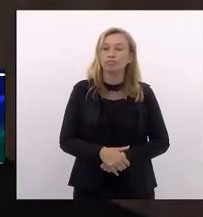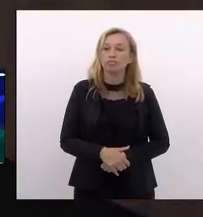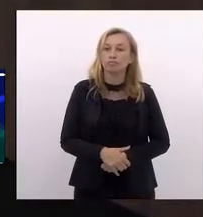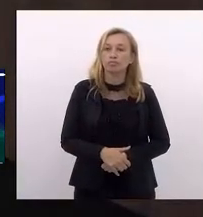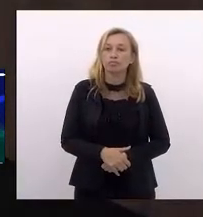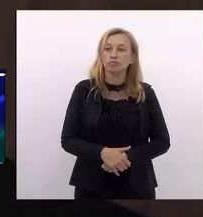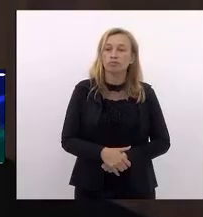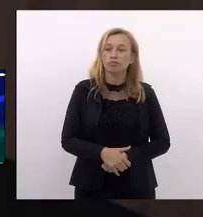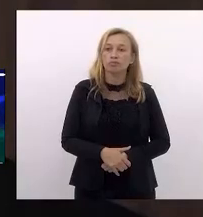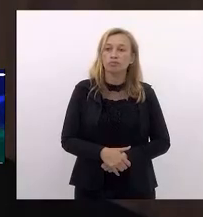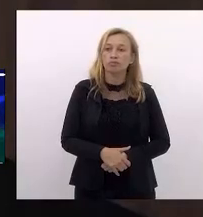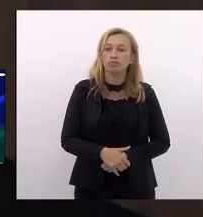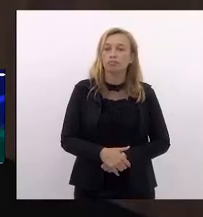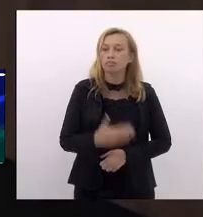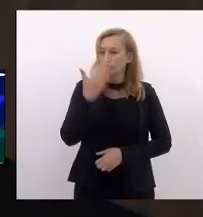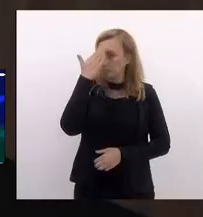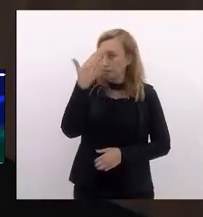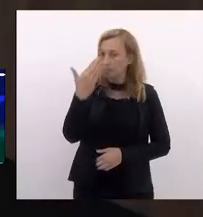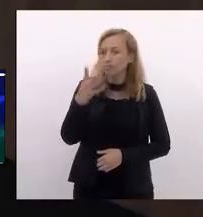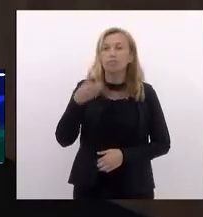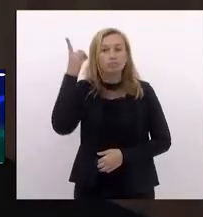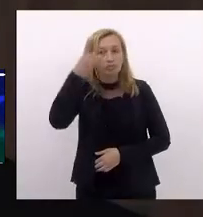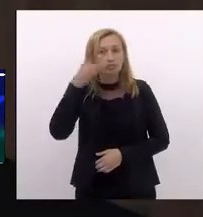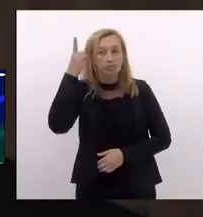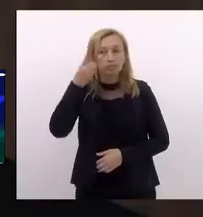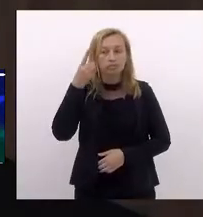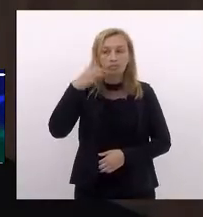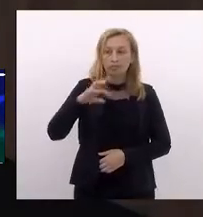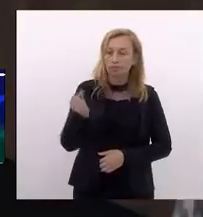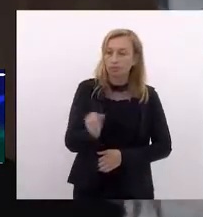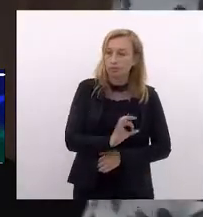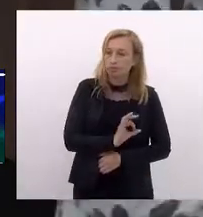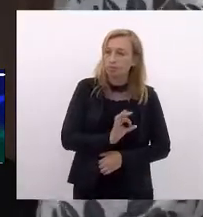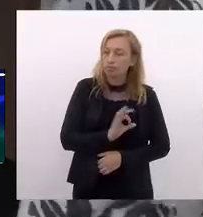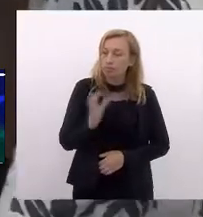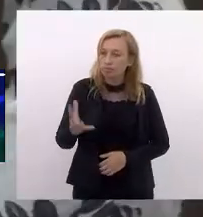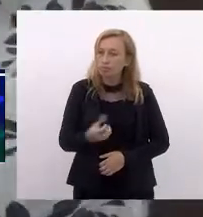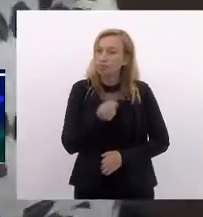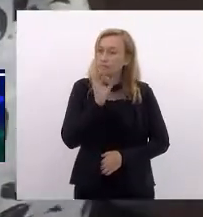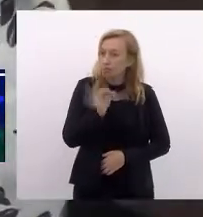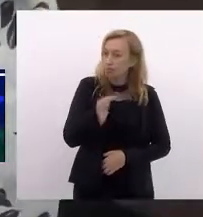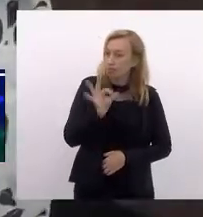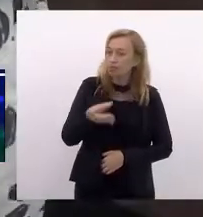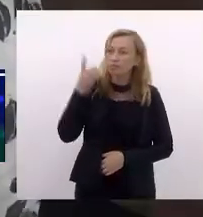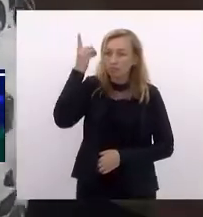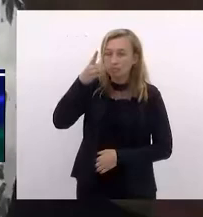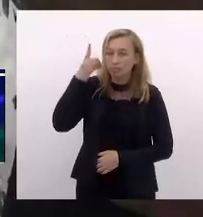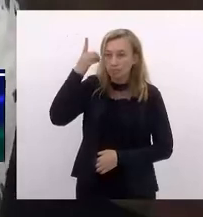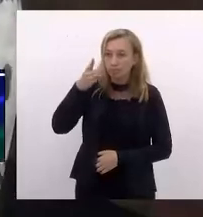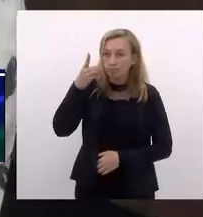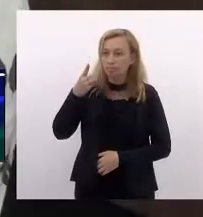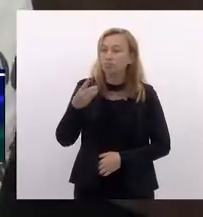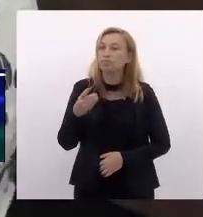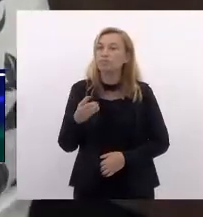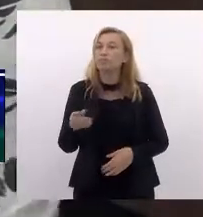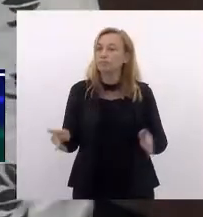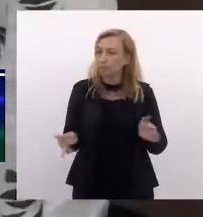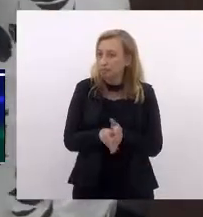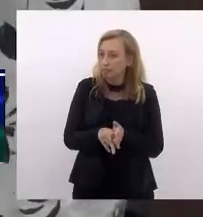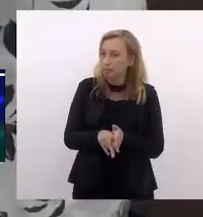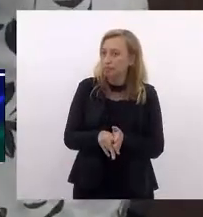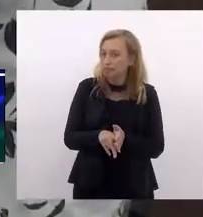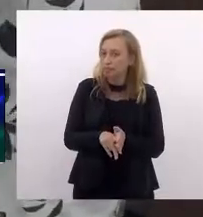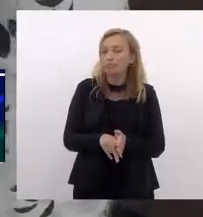nesse parecer e agradeço a deputada Martha Rocha que fez o resgate que de fato deputada possa ser esse também faz